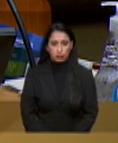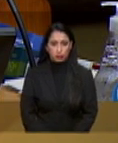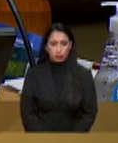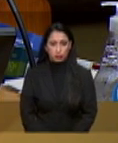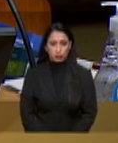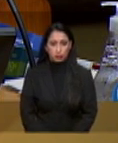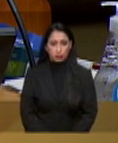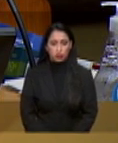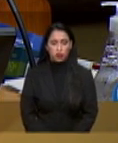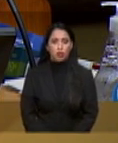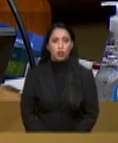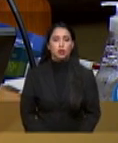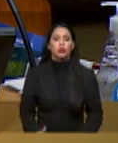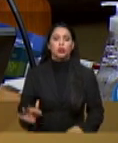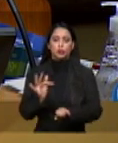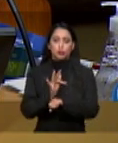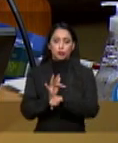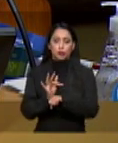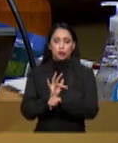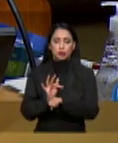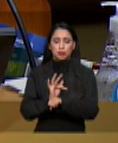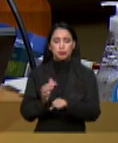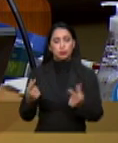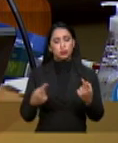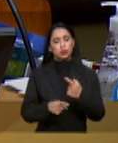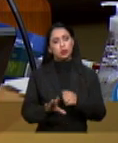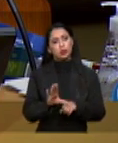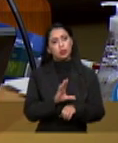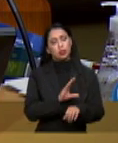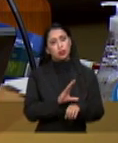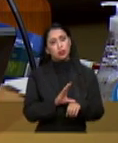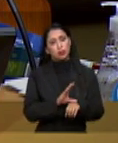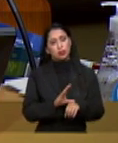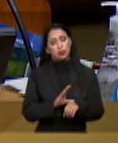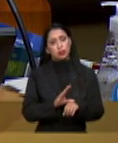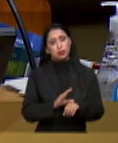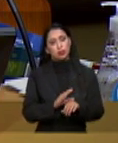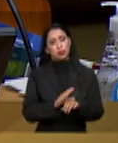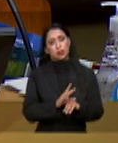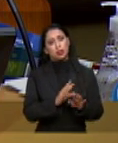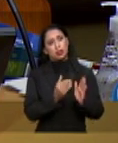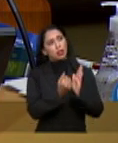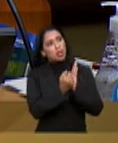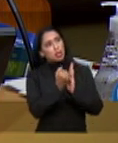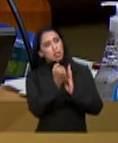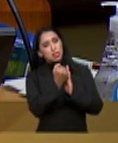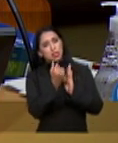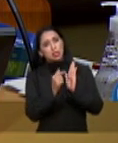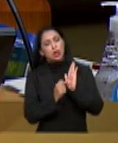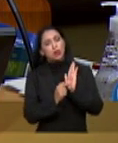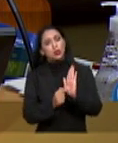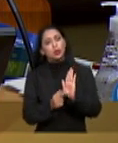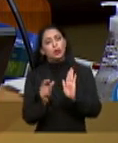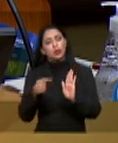aos vícios formais de inconstitucionalidade postos na inicial, entendo que nenhum dos aventados